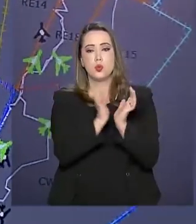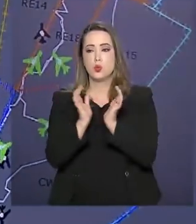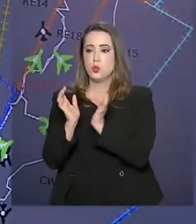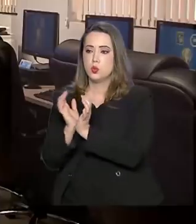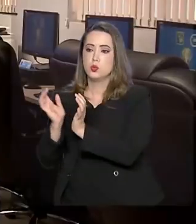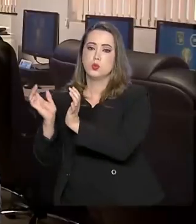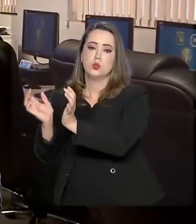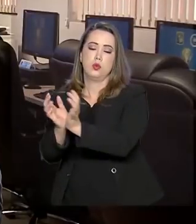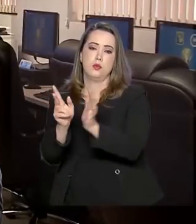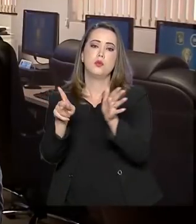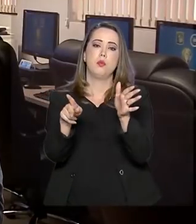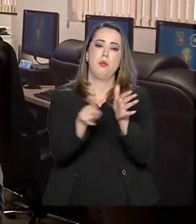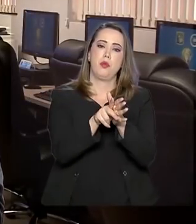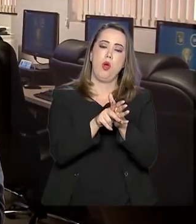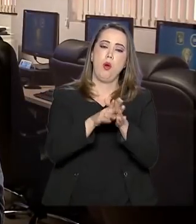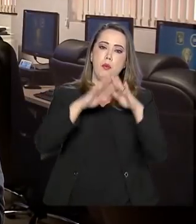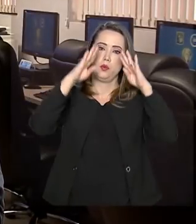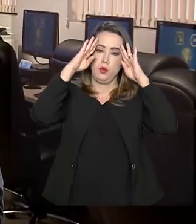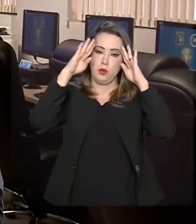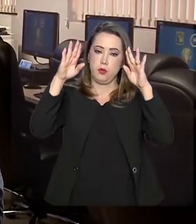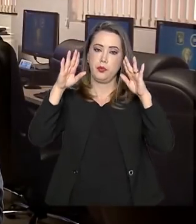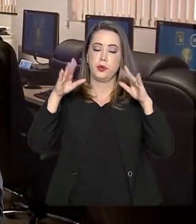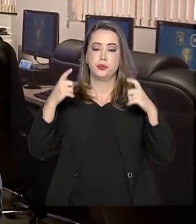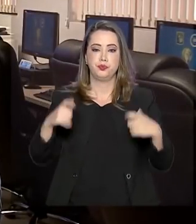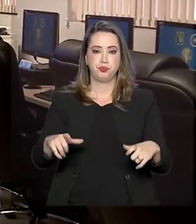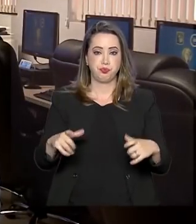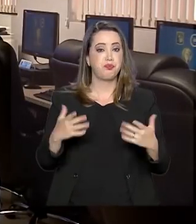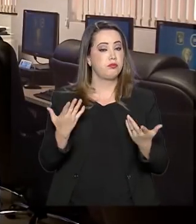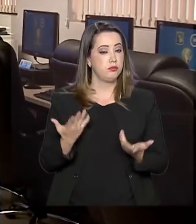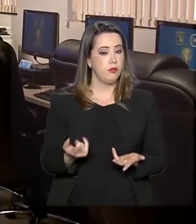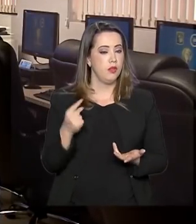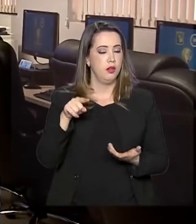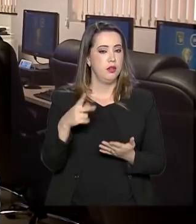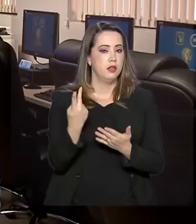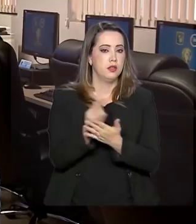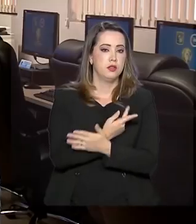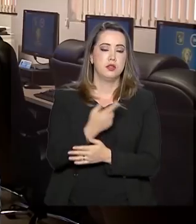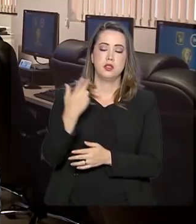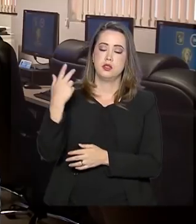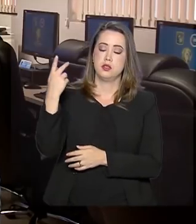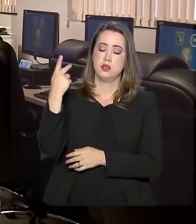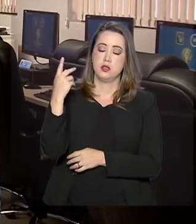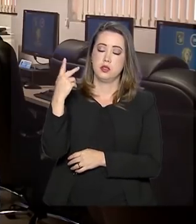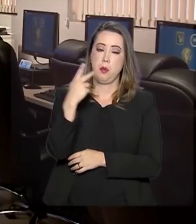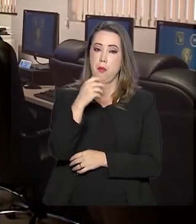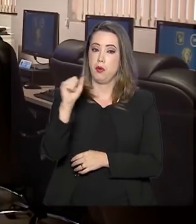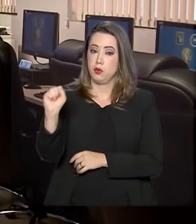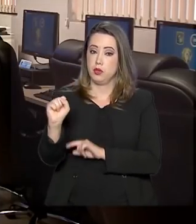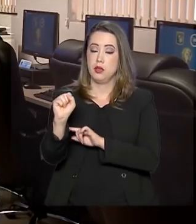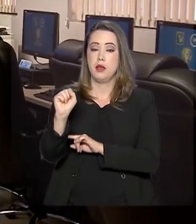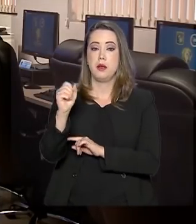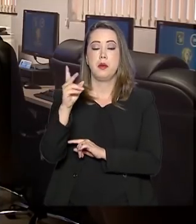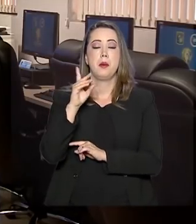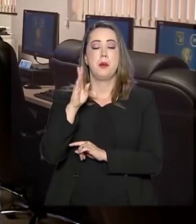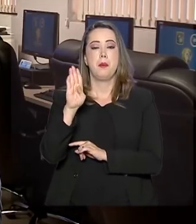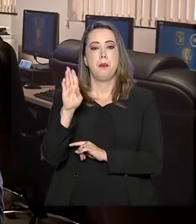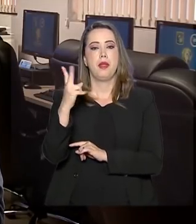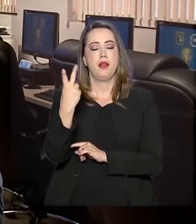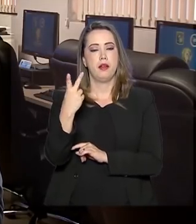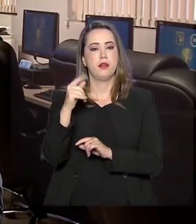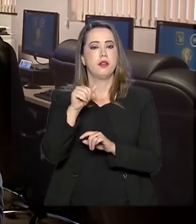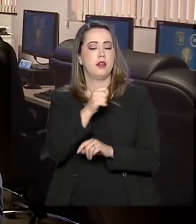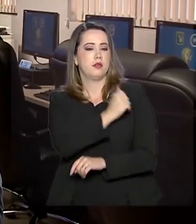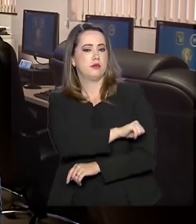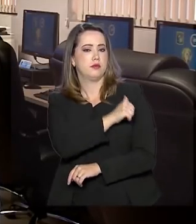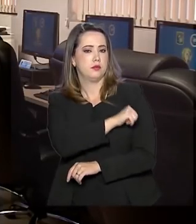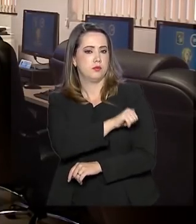aeroportos. Os jogos da Copa América vão ser realizados em Belo Horizonte, Porto Alegre, Salvador e São Paulo, além do Rio de Janeiro. E